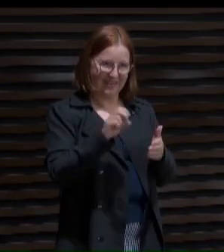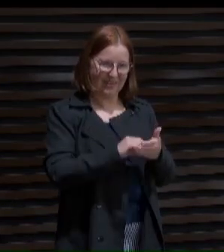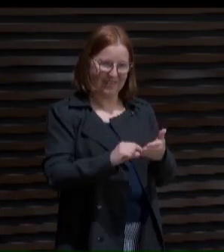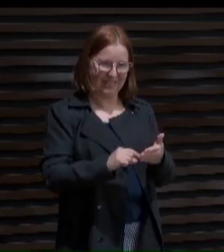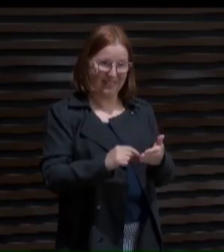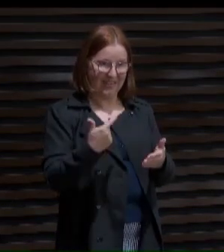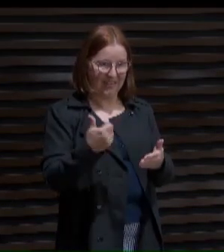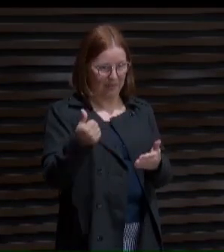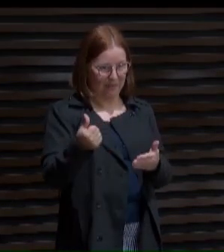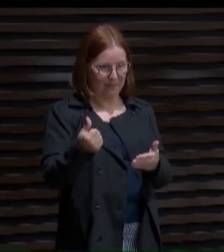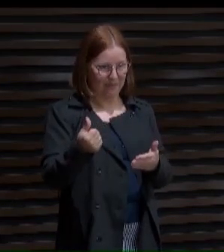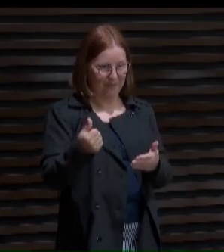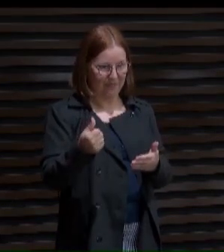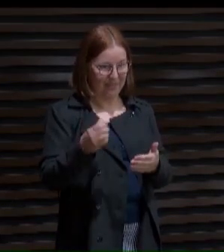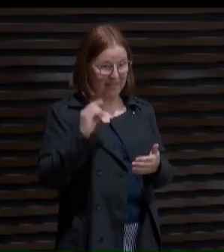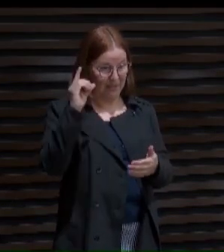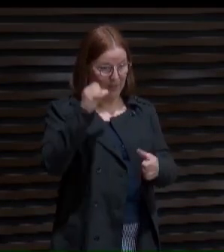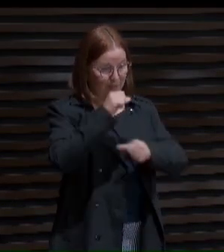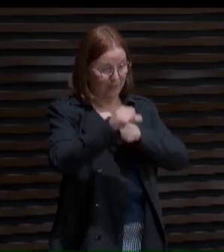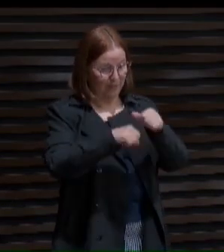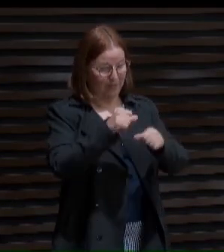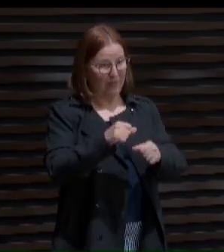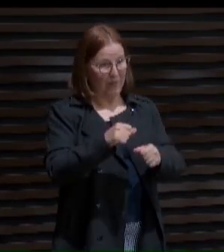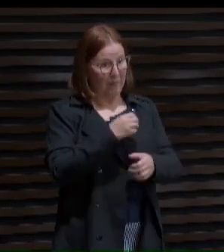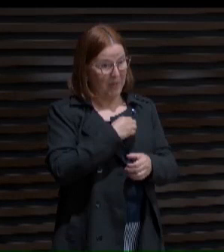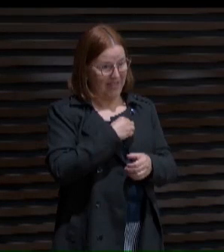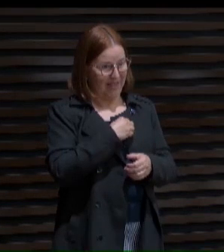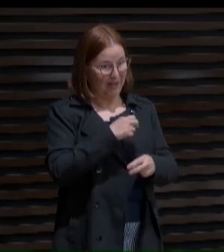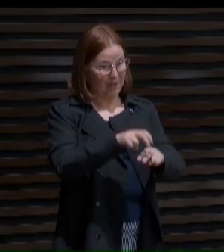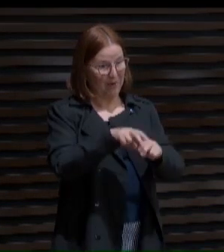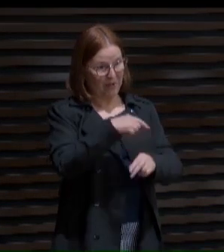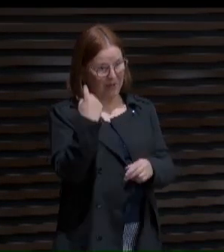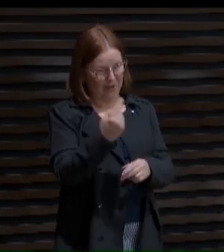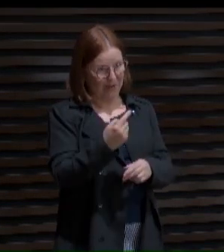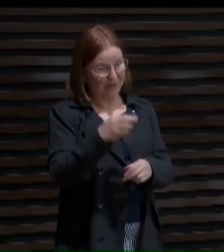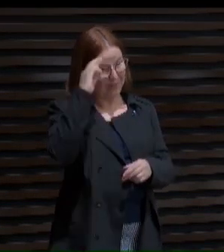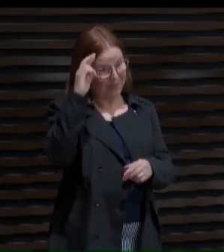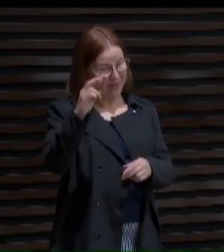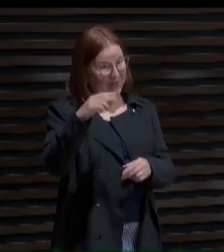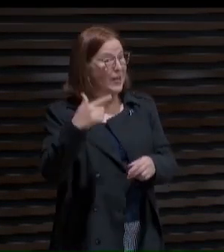Deus tornou o pecado por nós aquele que não tinha pecado, para que